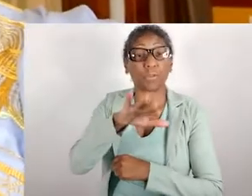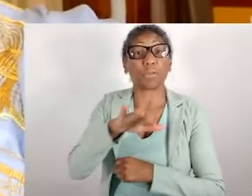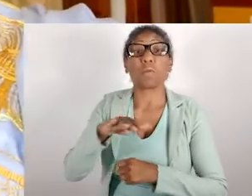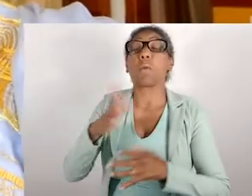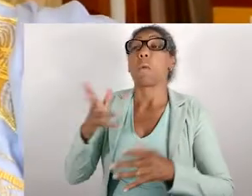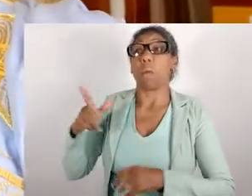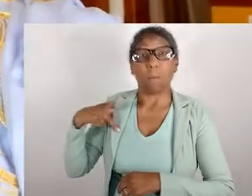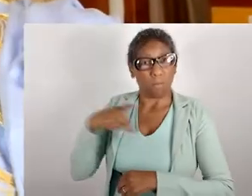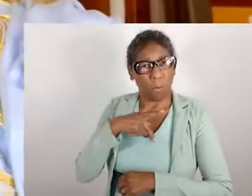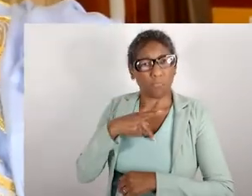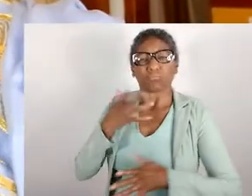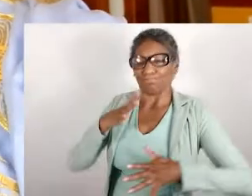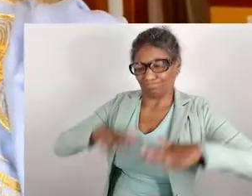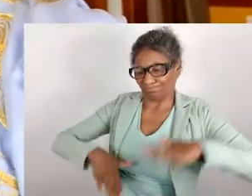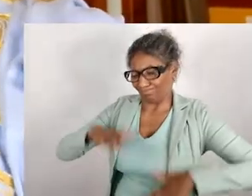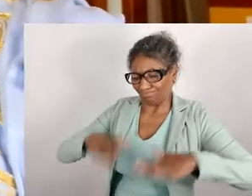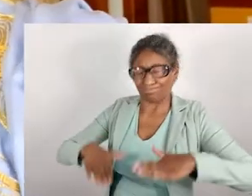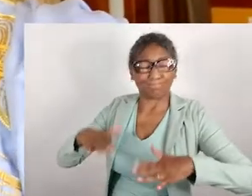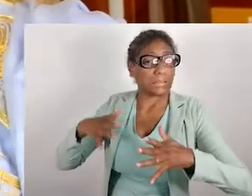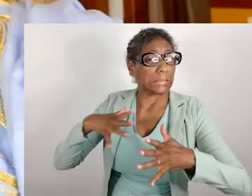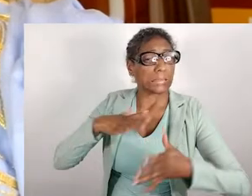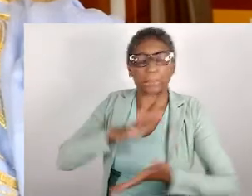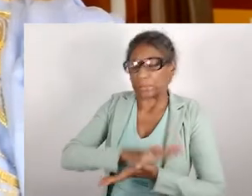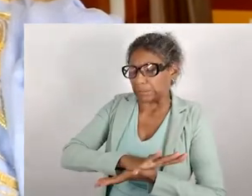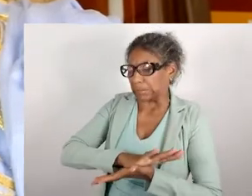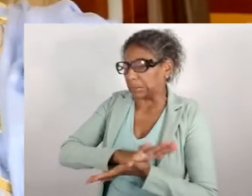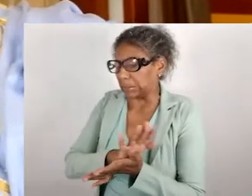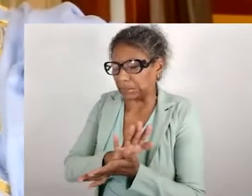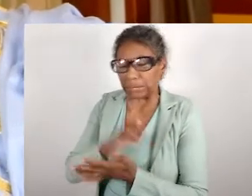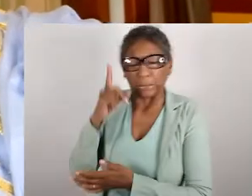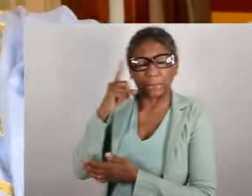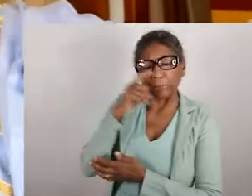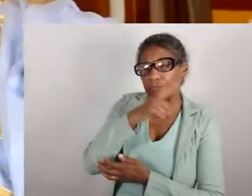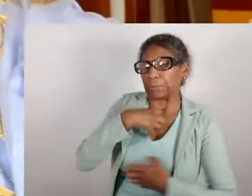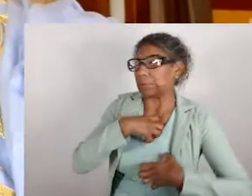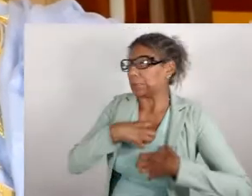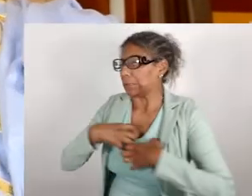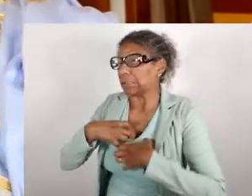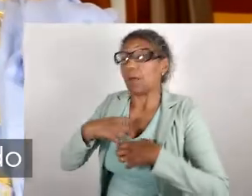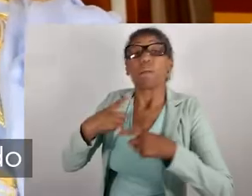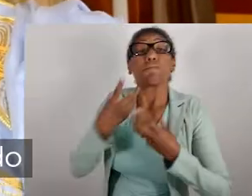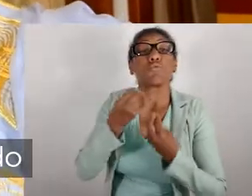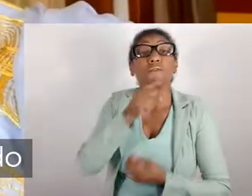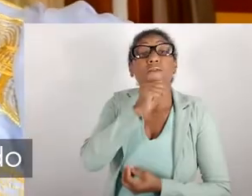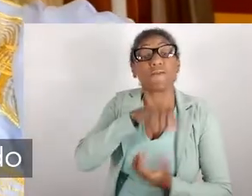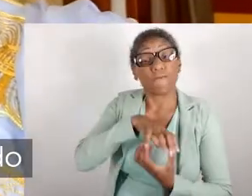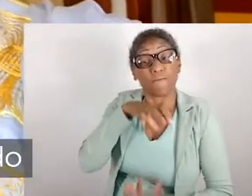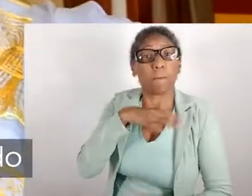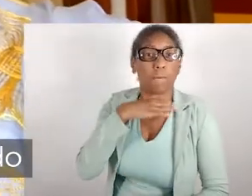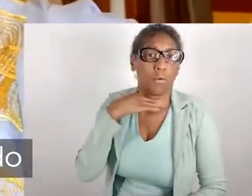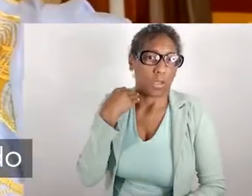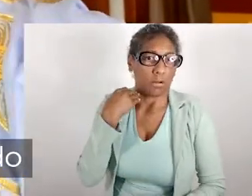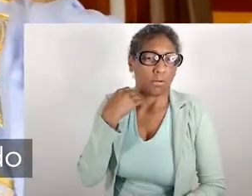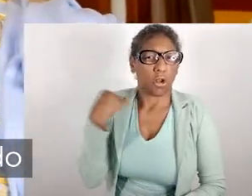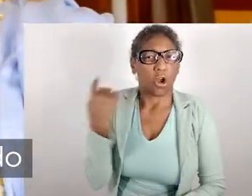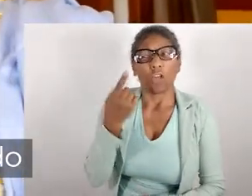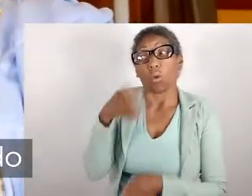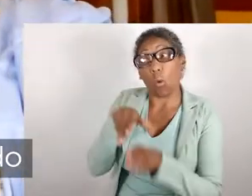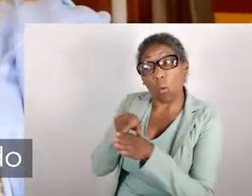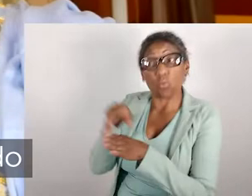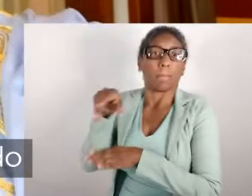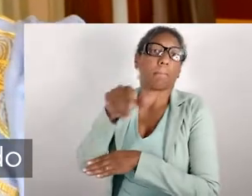nosso povo de terreiro está sendo devastado pela Covid, muitos mais velhos nós perdemos. Então a nossa orientação é